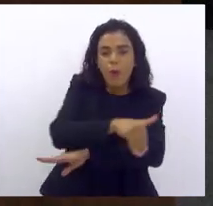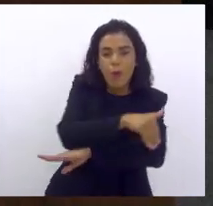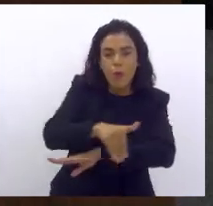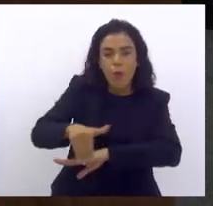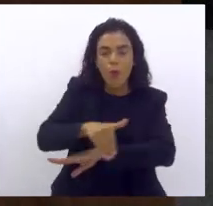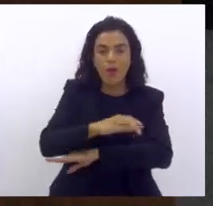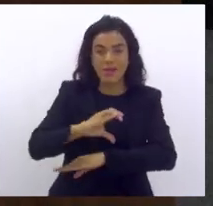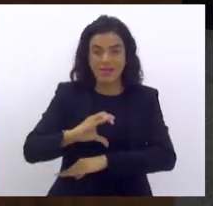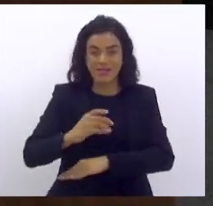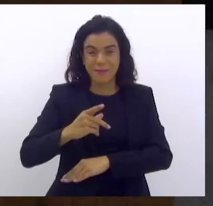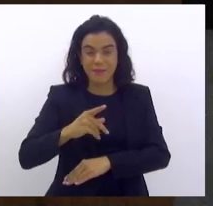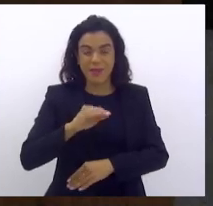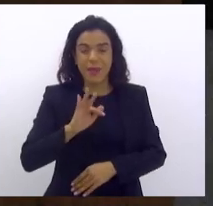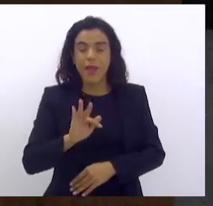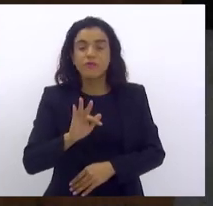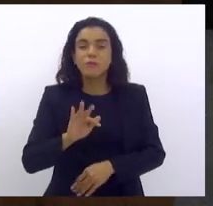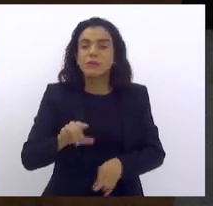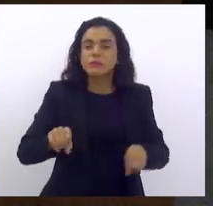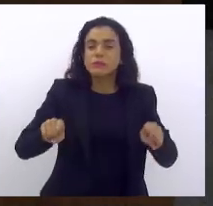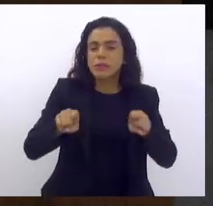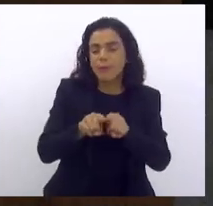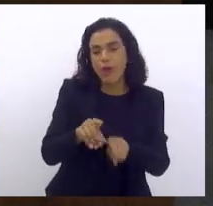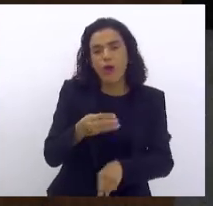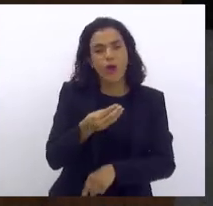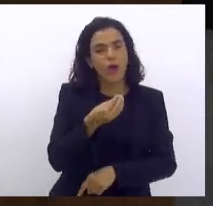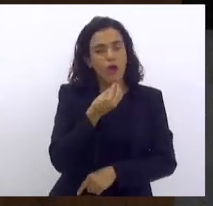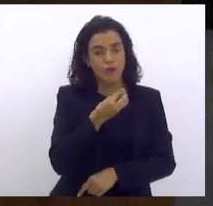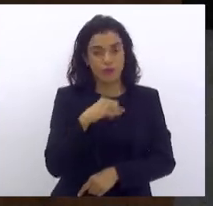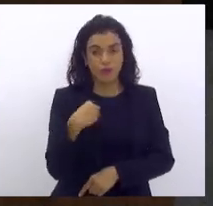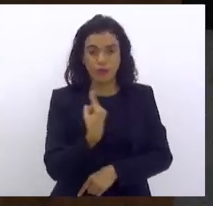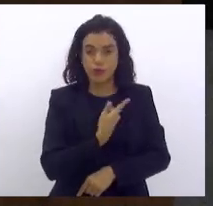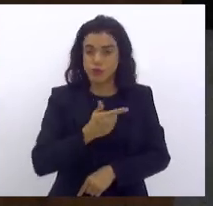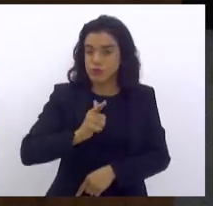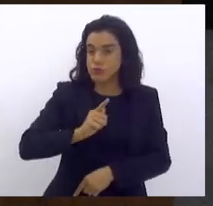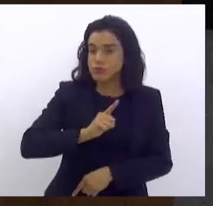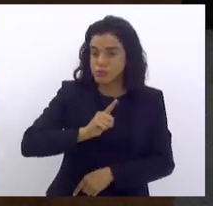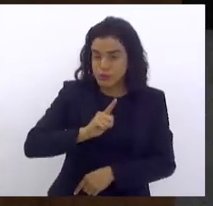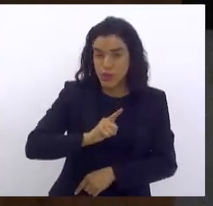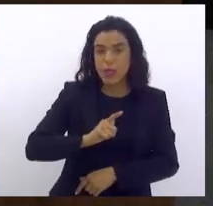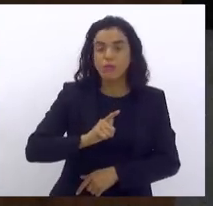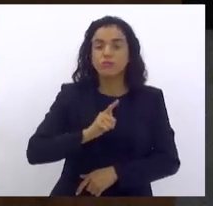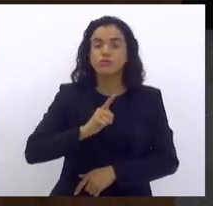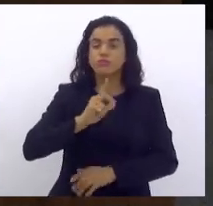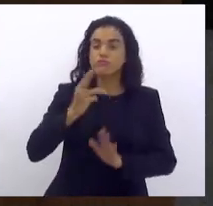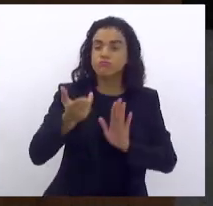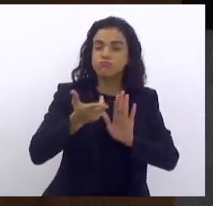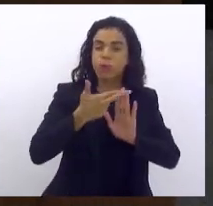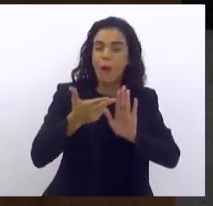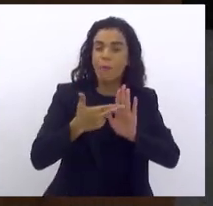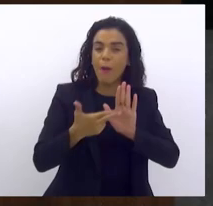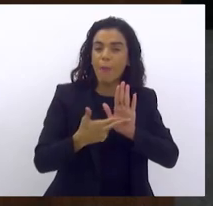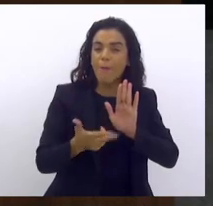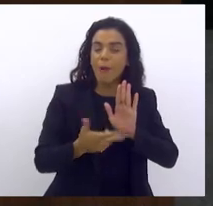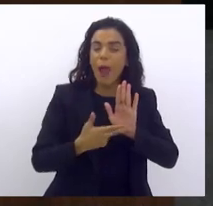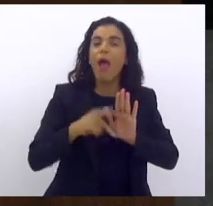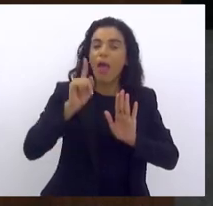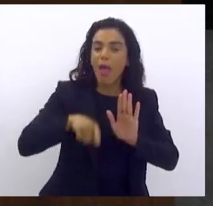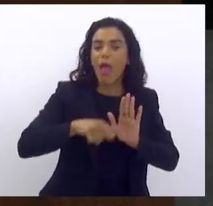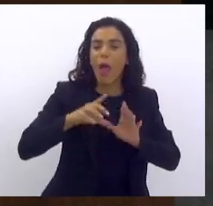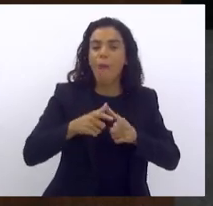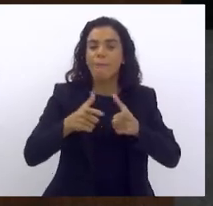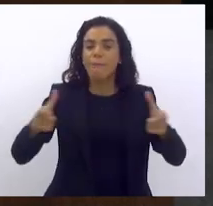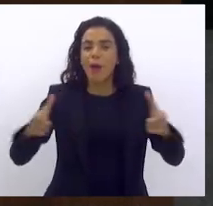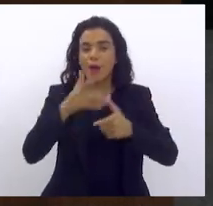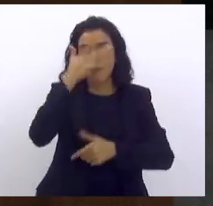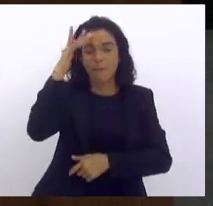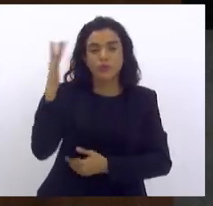CPF, mas também é evidente que até agora a gente tem estabelecido que são as pessoas negras,